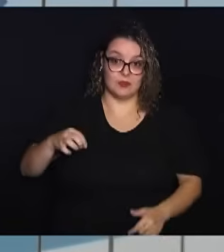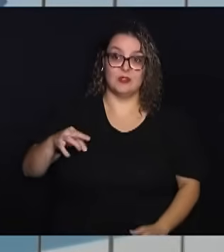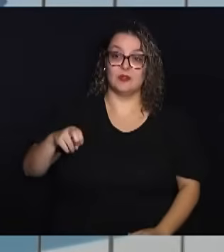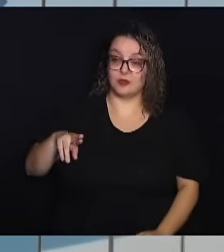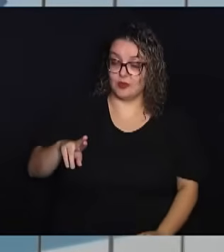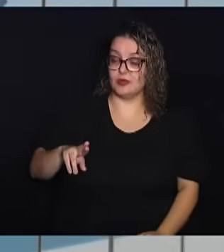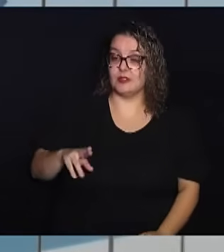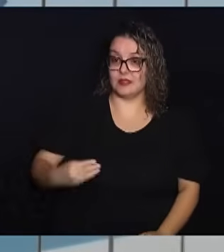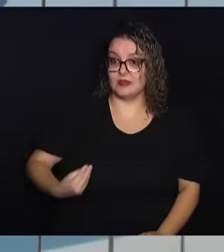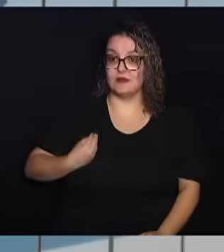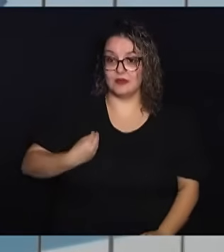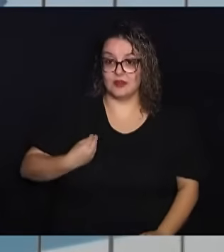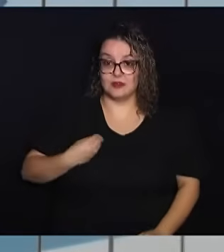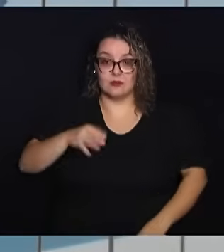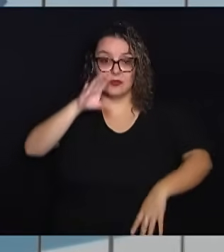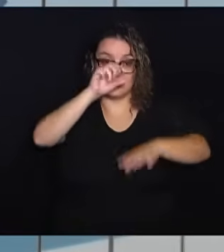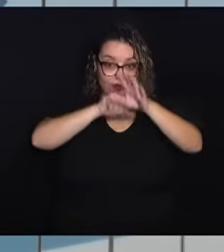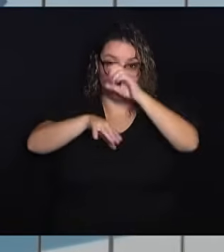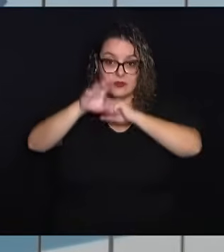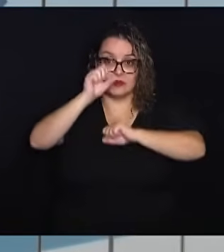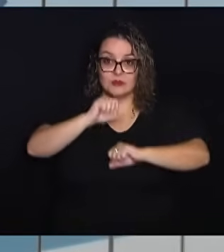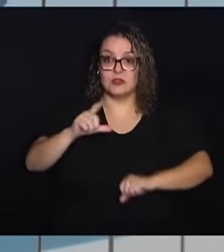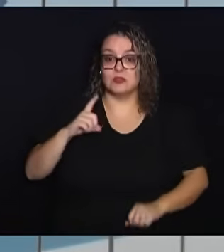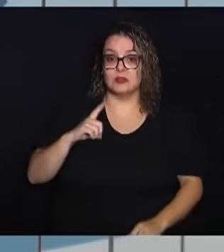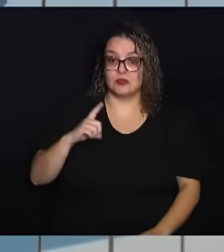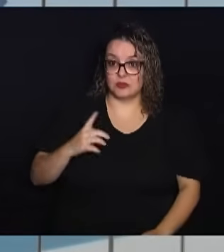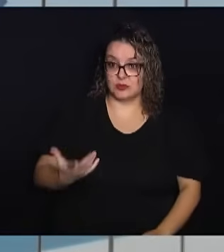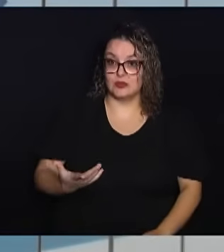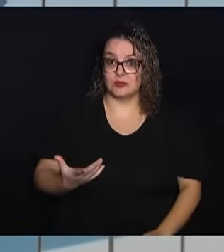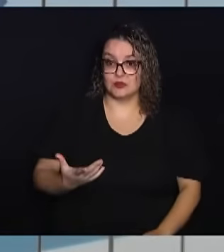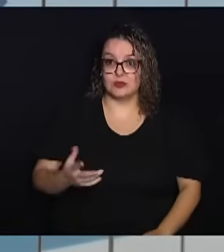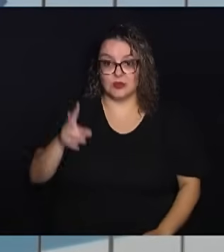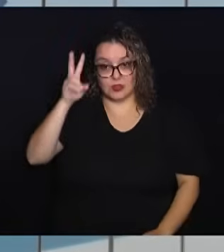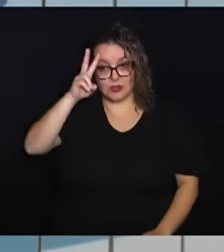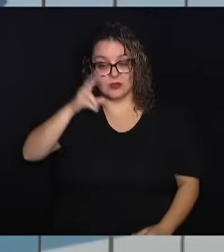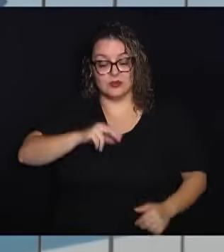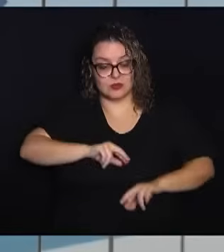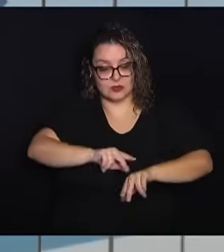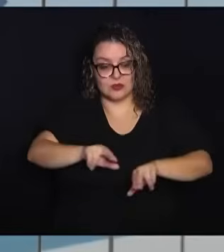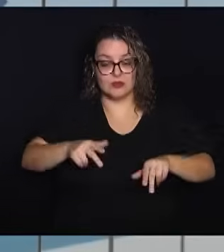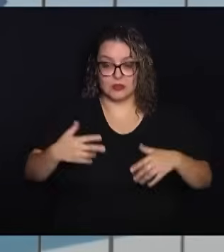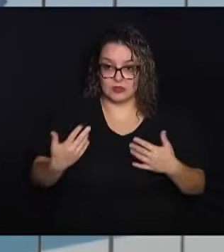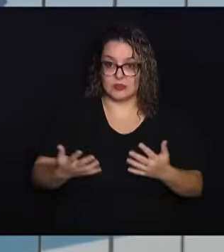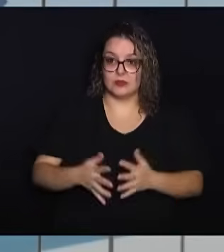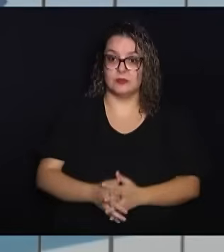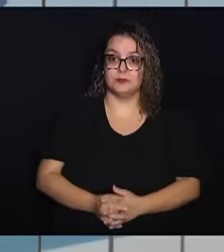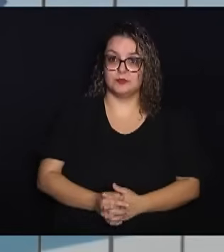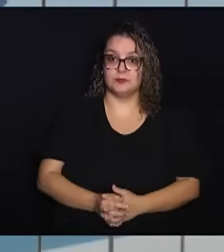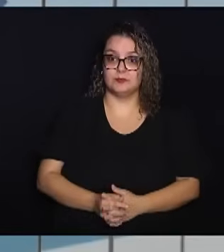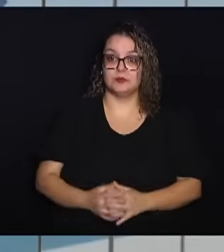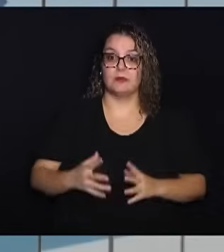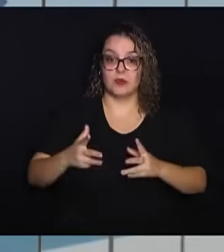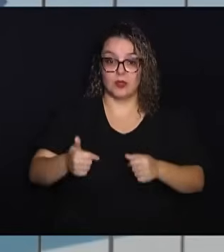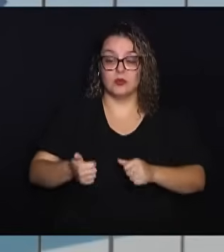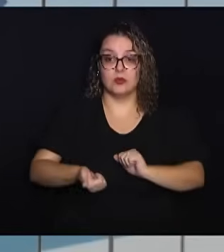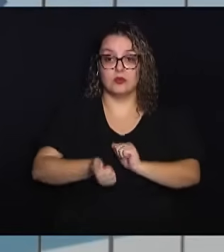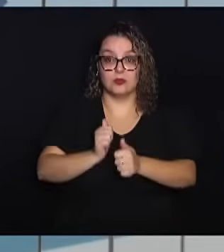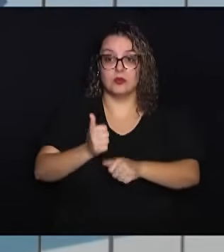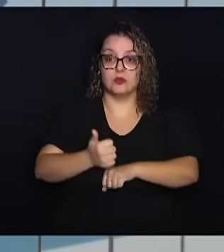vida, pelos aprendizados que eu tive com as suas histórias, né? Então, todo atleta, ele